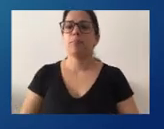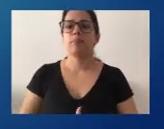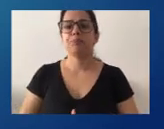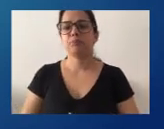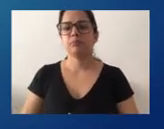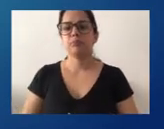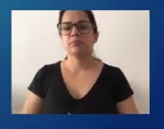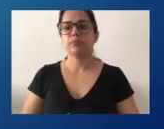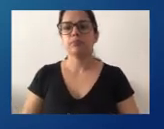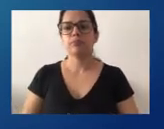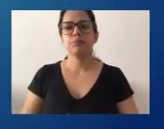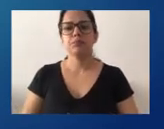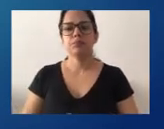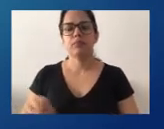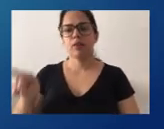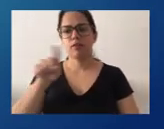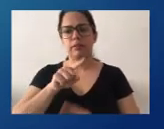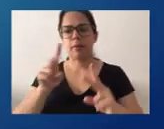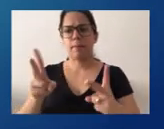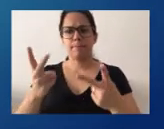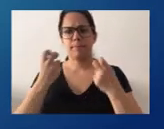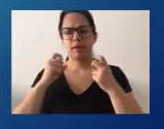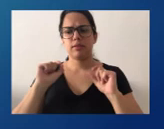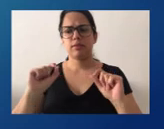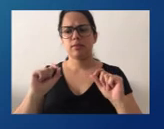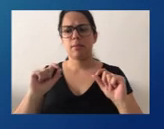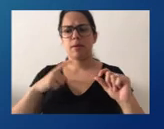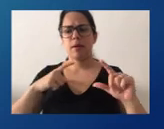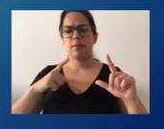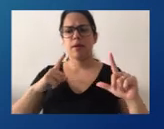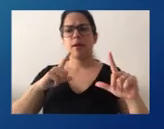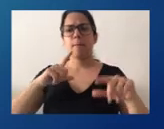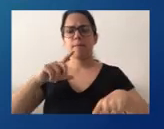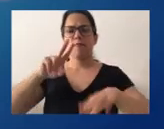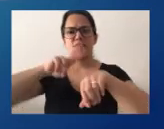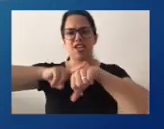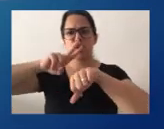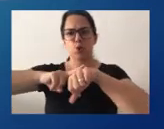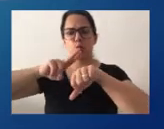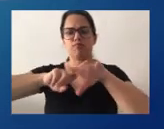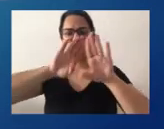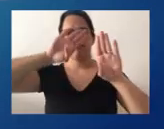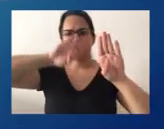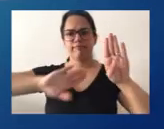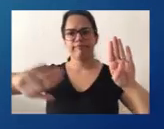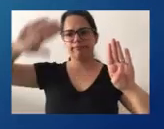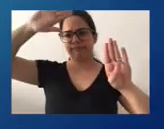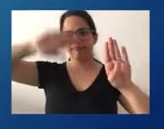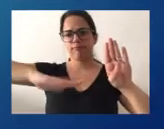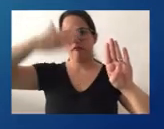gente, dá para perceber que aqui nós temos, né, uma porta que é de vidro e a lâmpada UV. Quando ela está acesa com essa